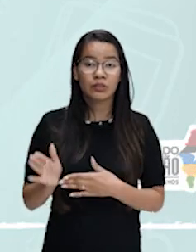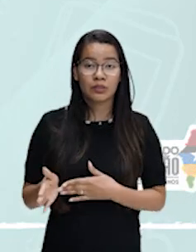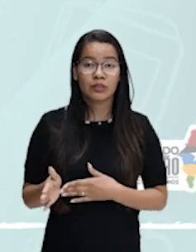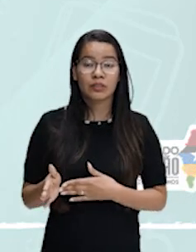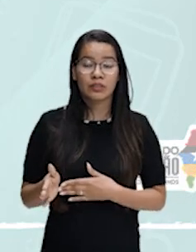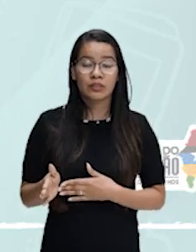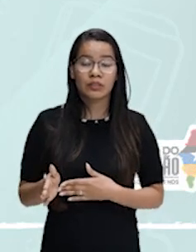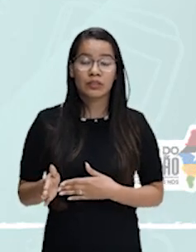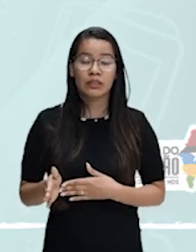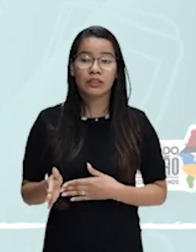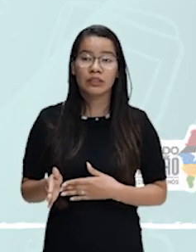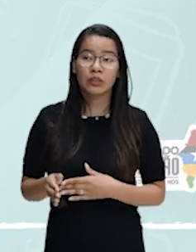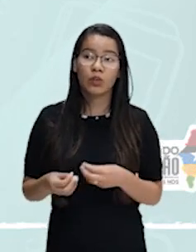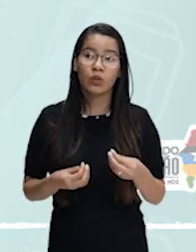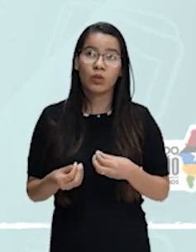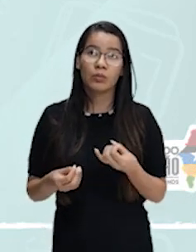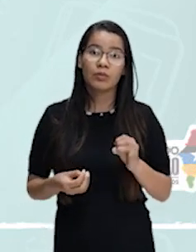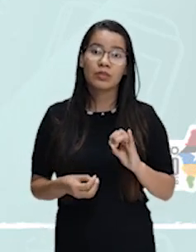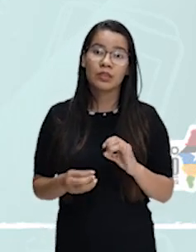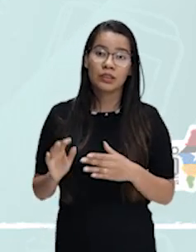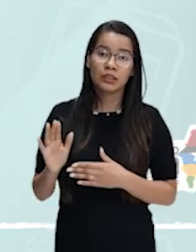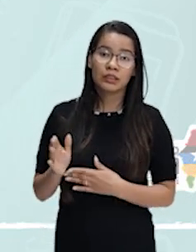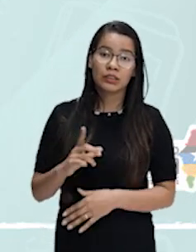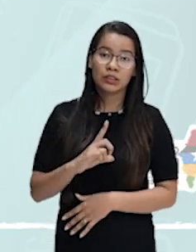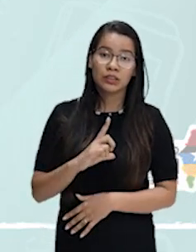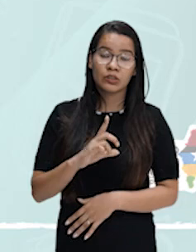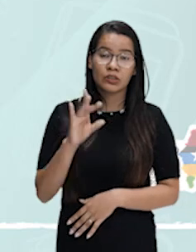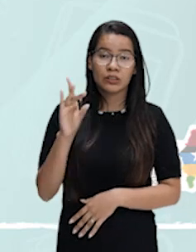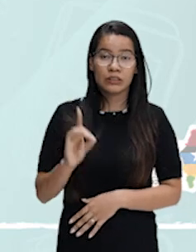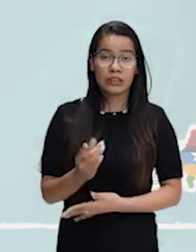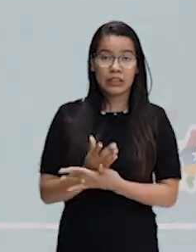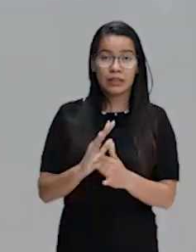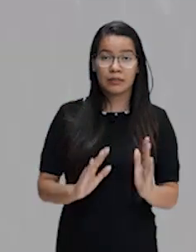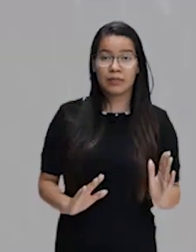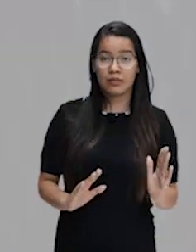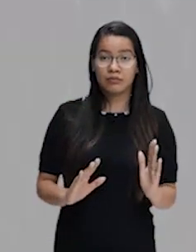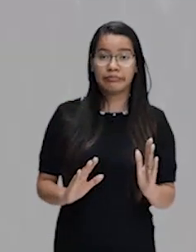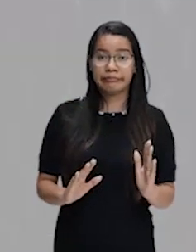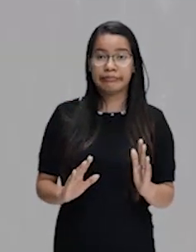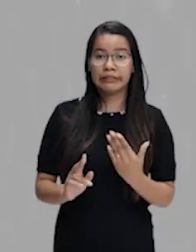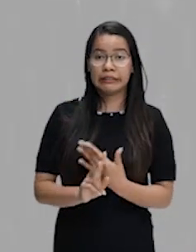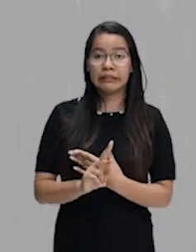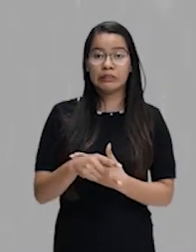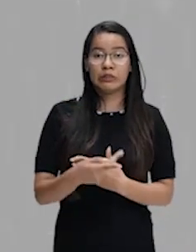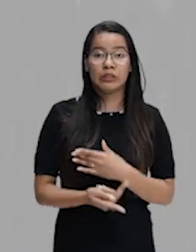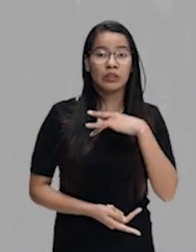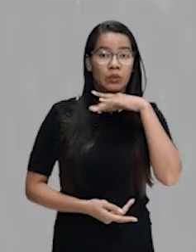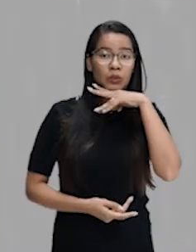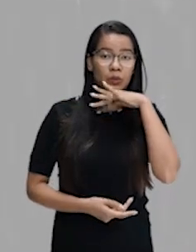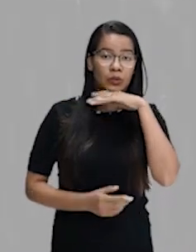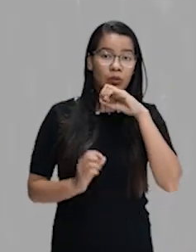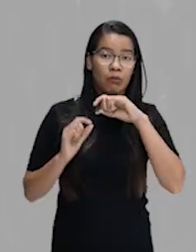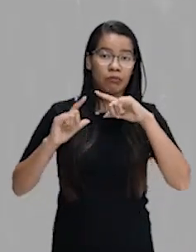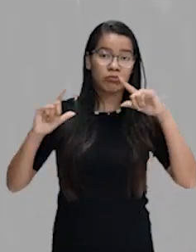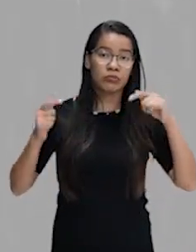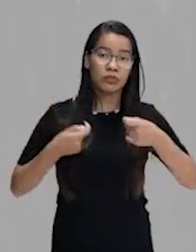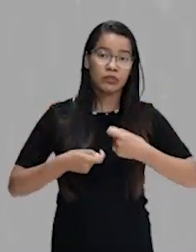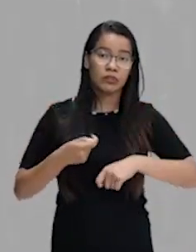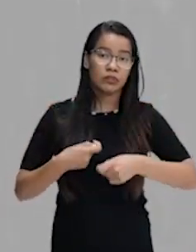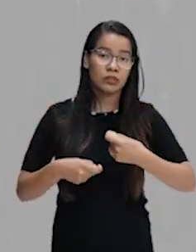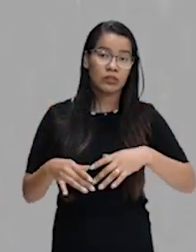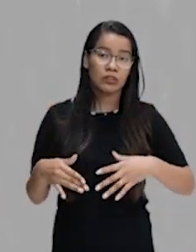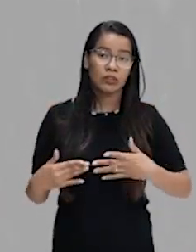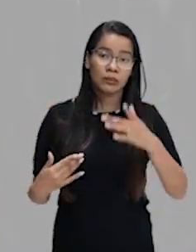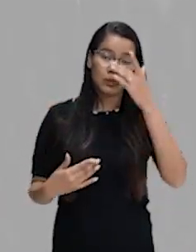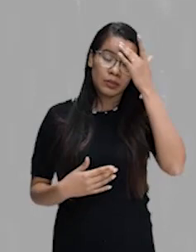consolidados. Como se a existência desses direitos acabasse atrapalhando o crescimento econômico. Então muita gente pensa por